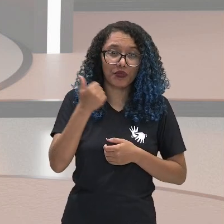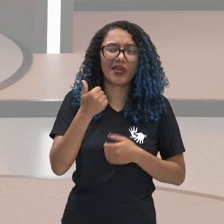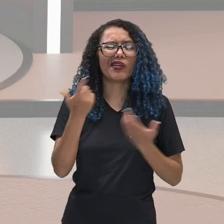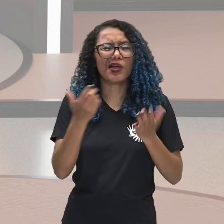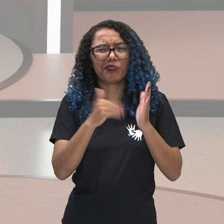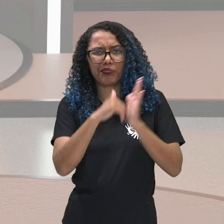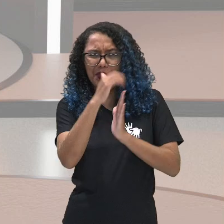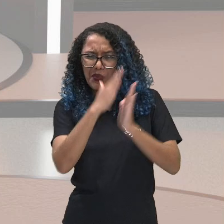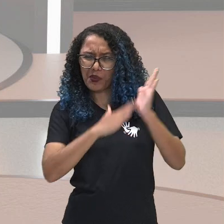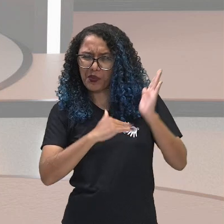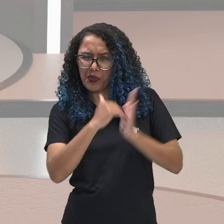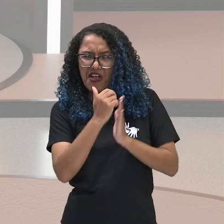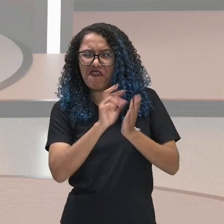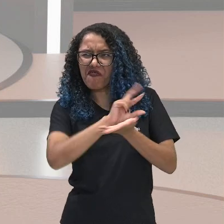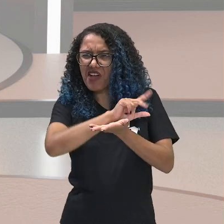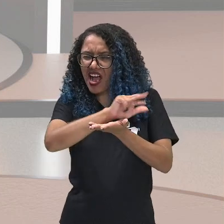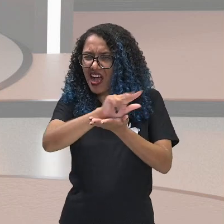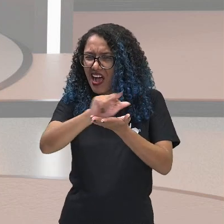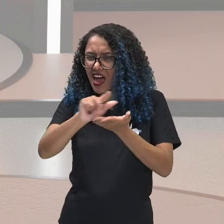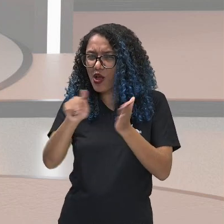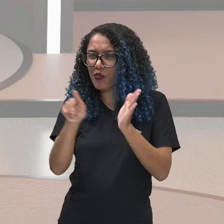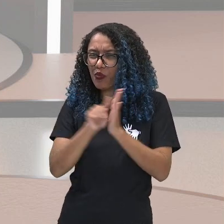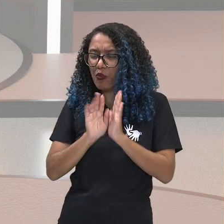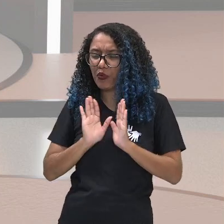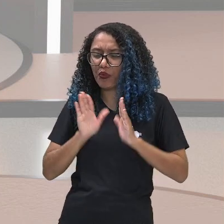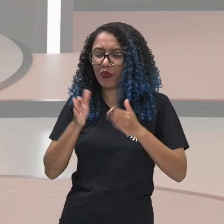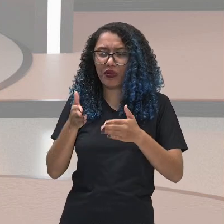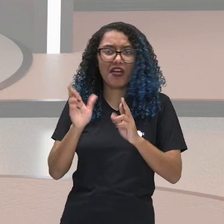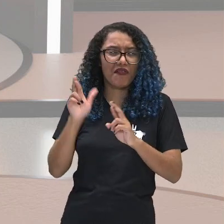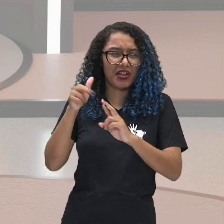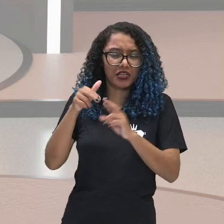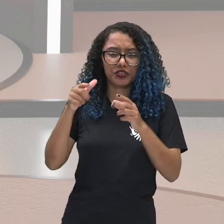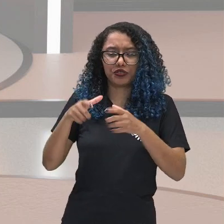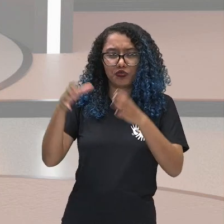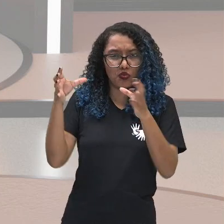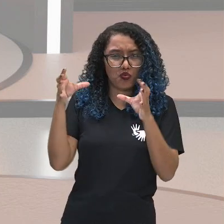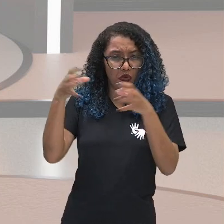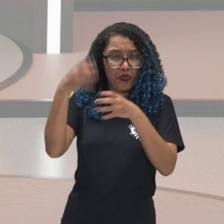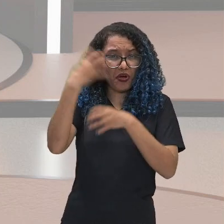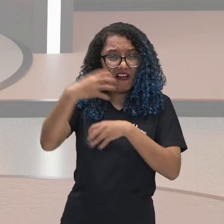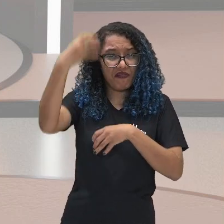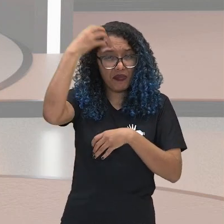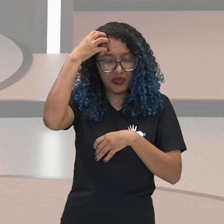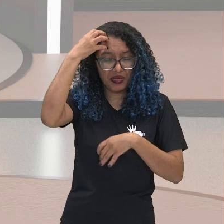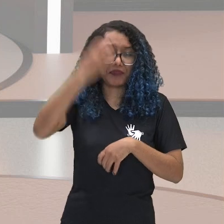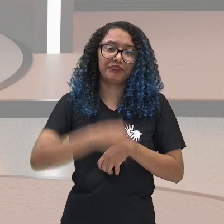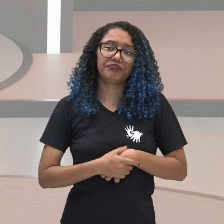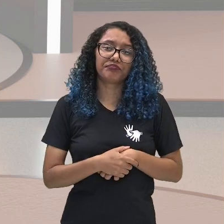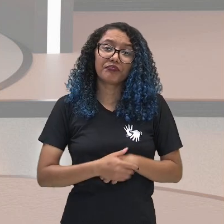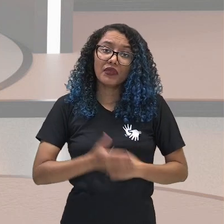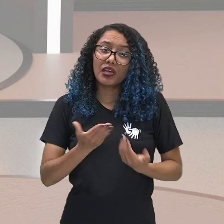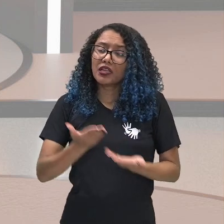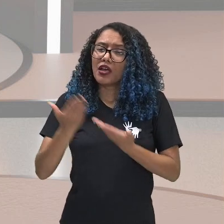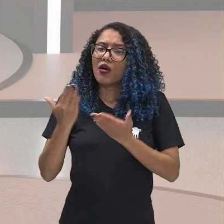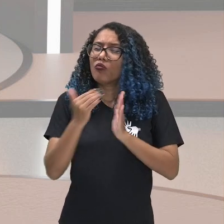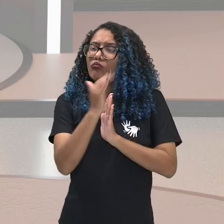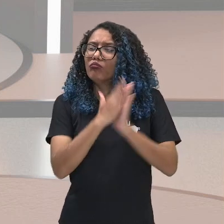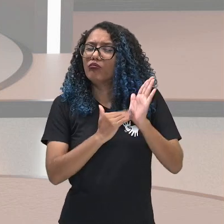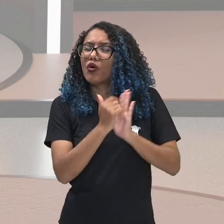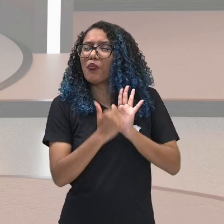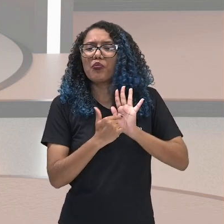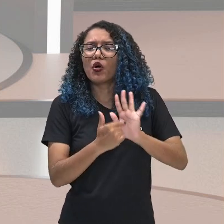corte portuguesa, tá? Então, aqui nós temos essa tela onde nós temos o quê? A coroação, então, do Dom